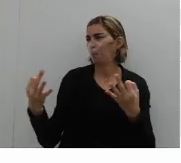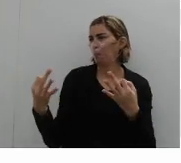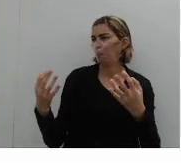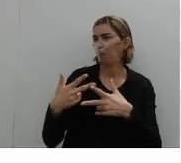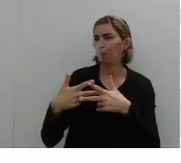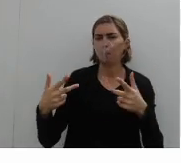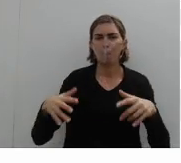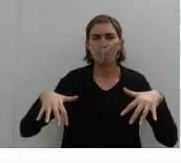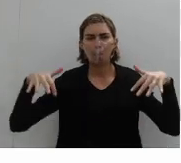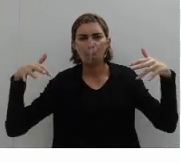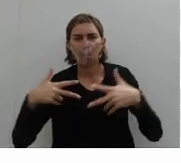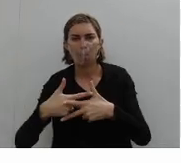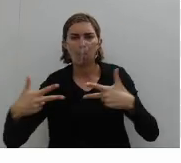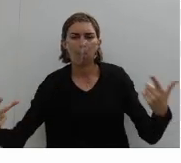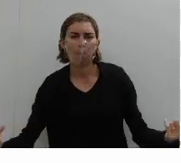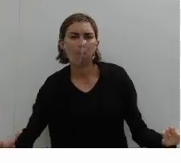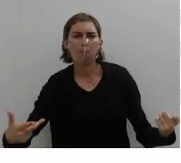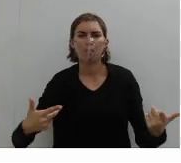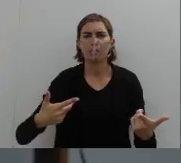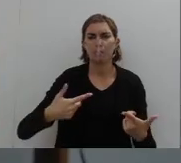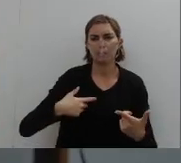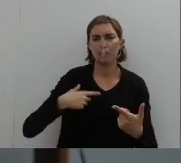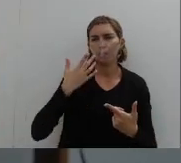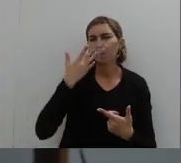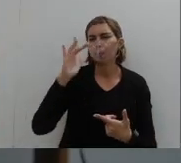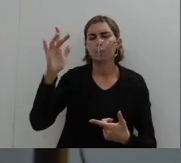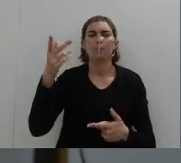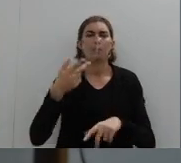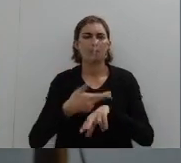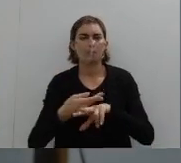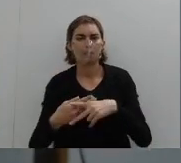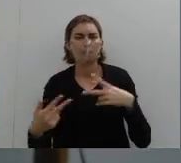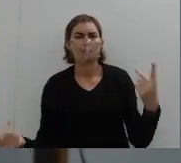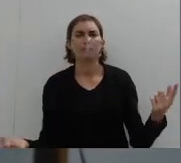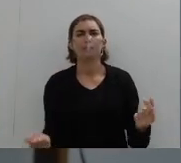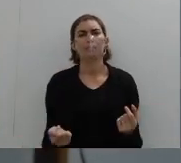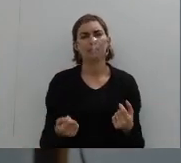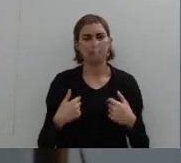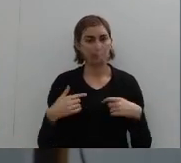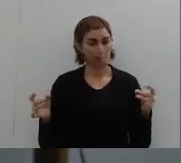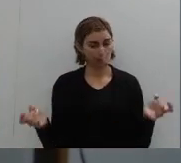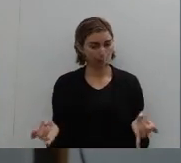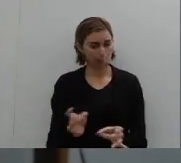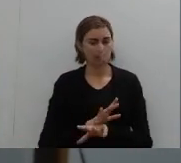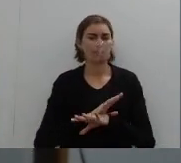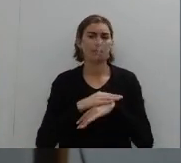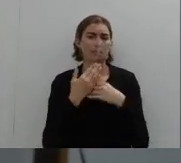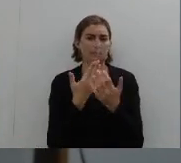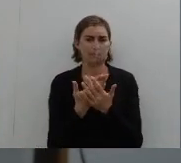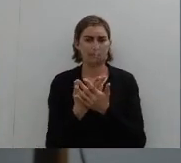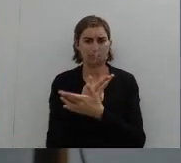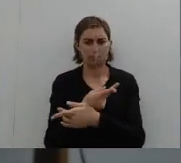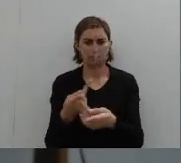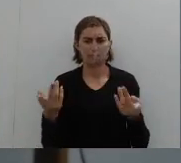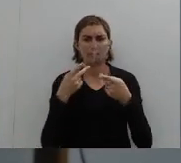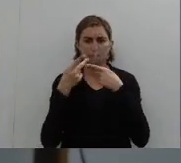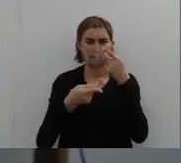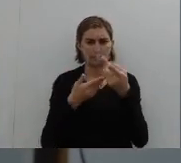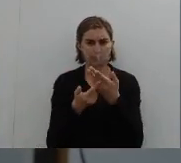monstros, desconhecidos, tesouros e especiarias. Com isso, eu termino a aula dizendo para